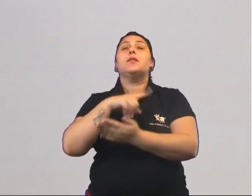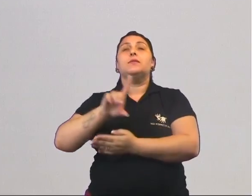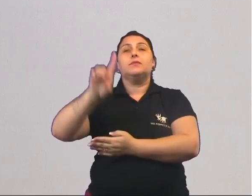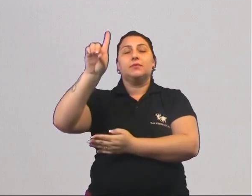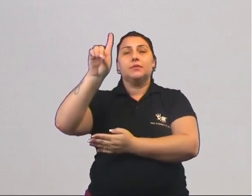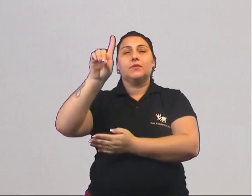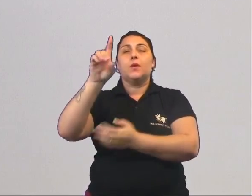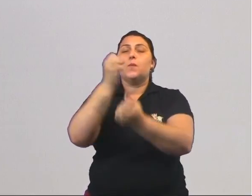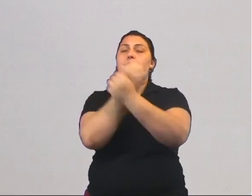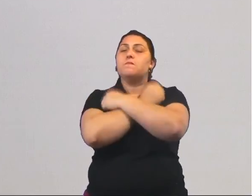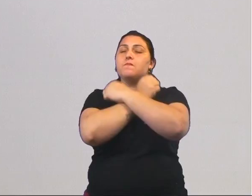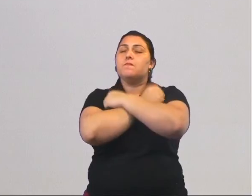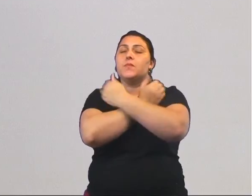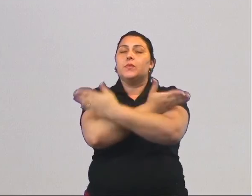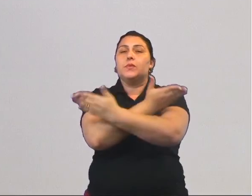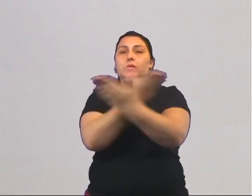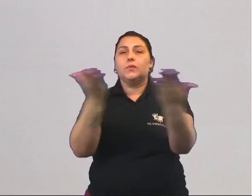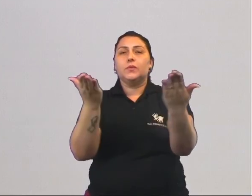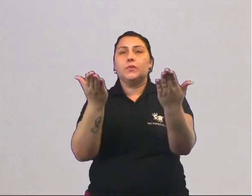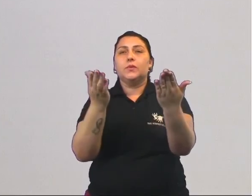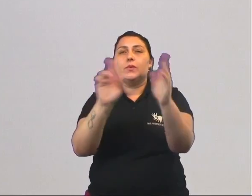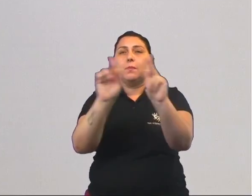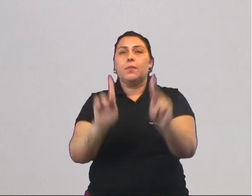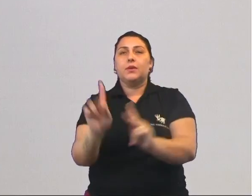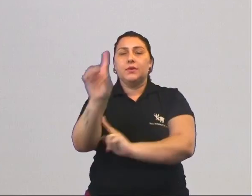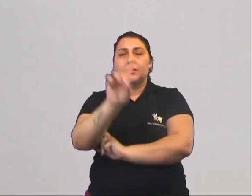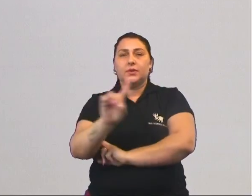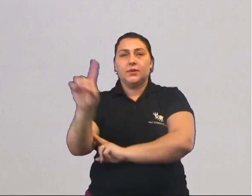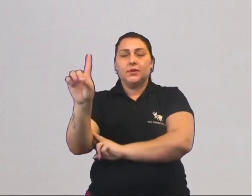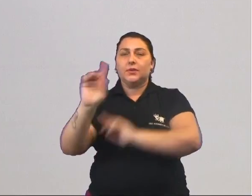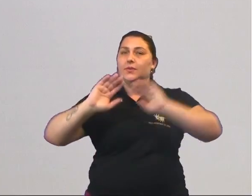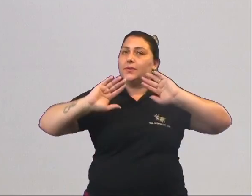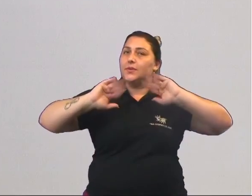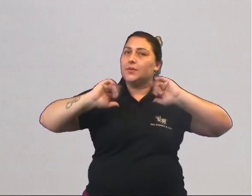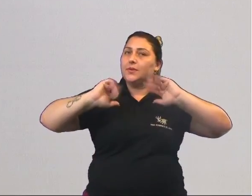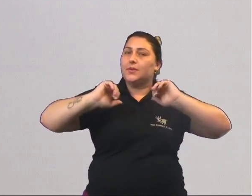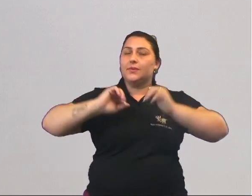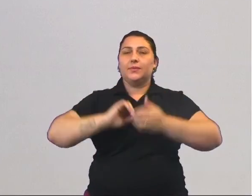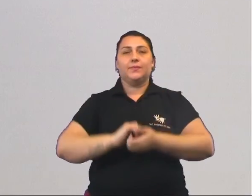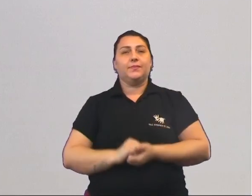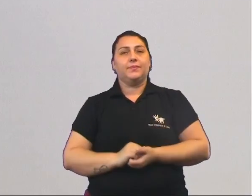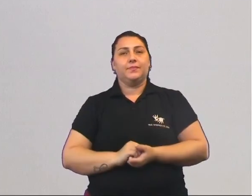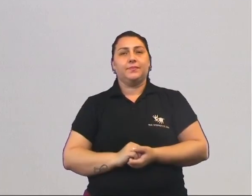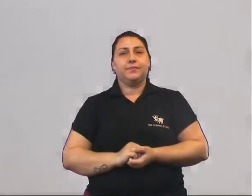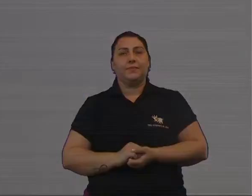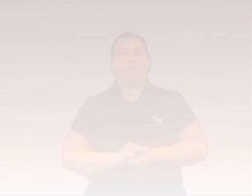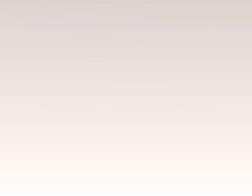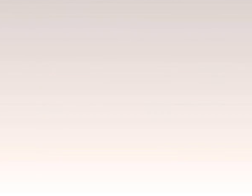permitir. Um forte abraço a todos. Fica na paz de Deus e tchau, tchau, gente.